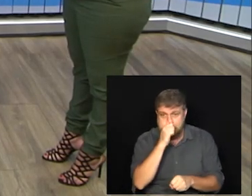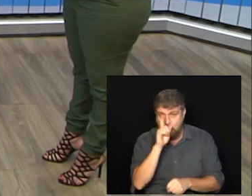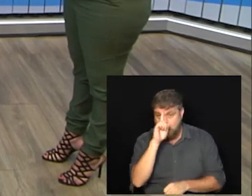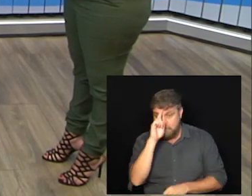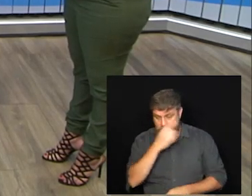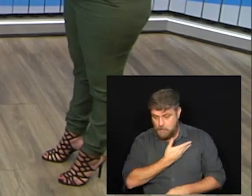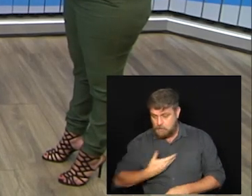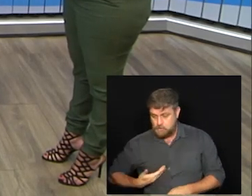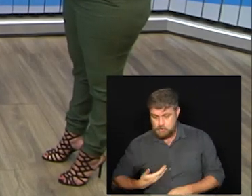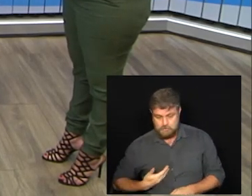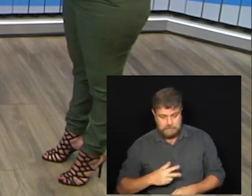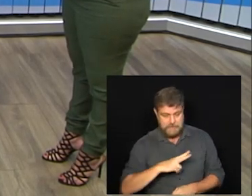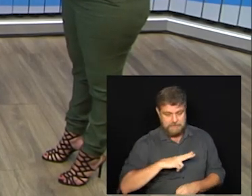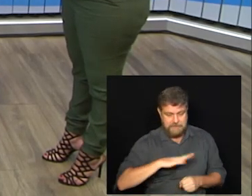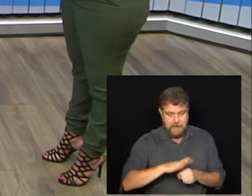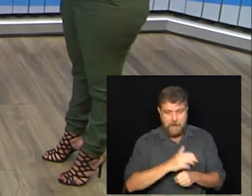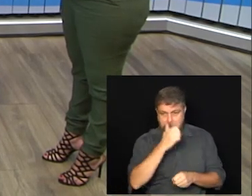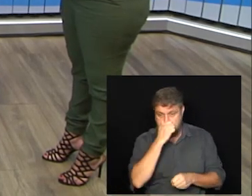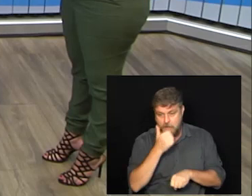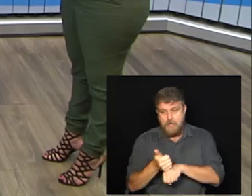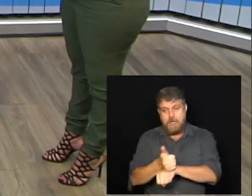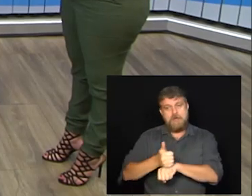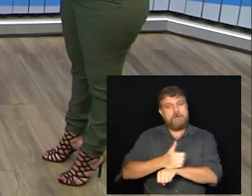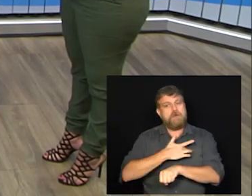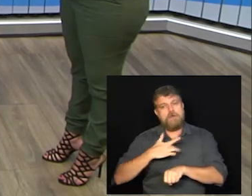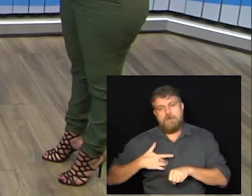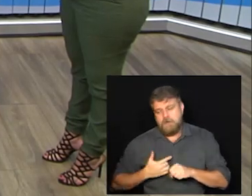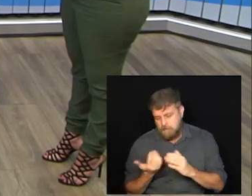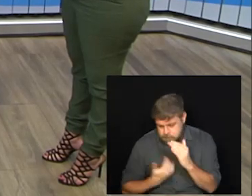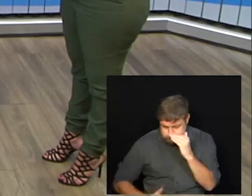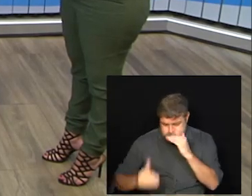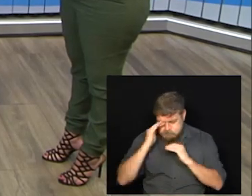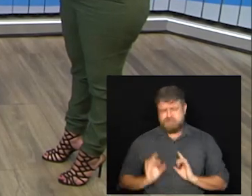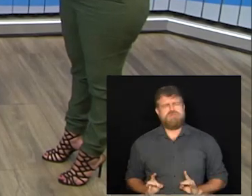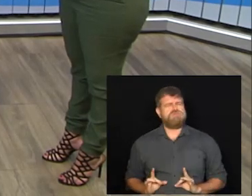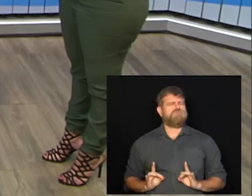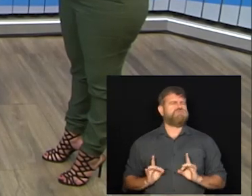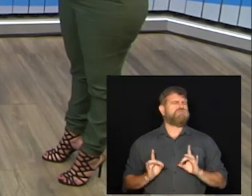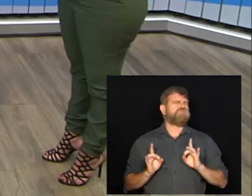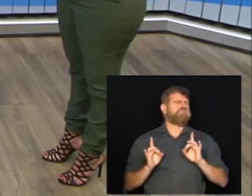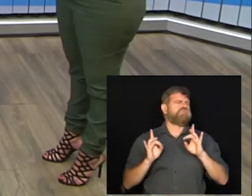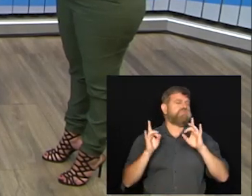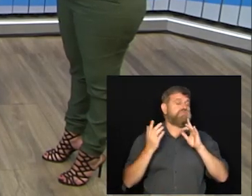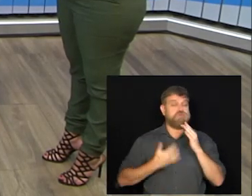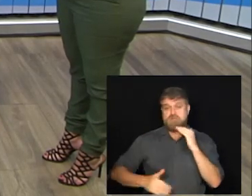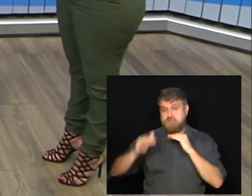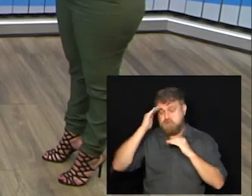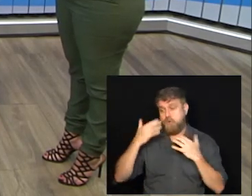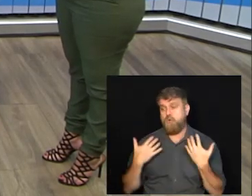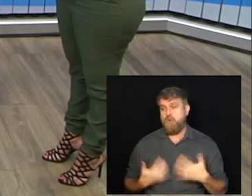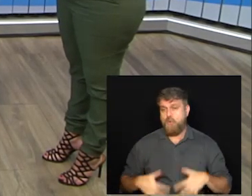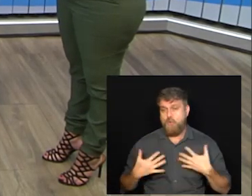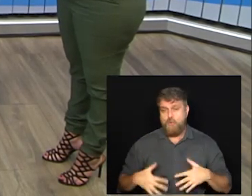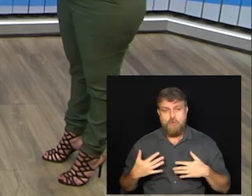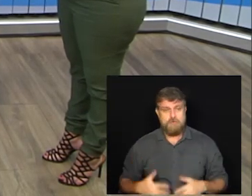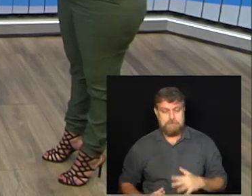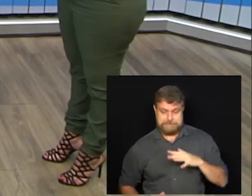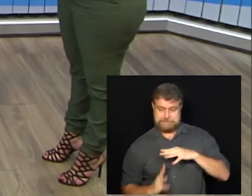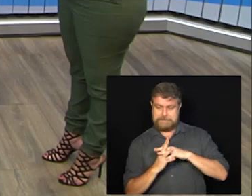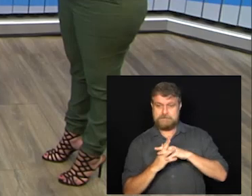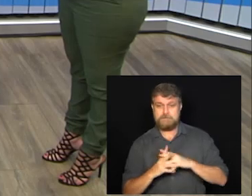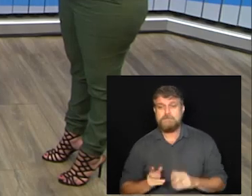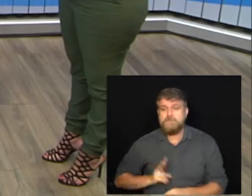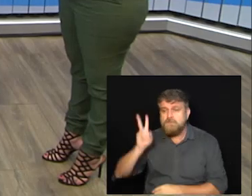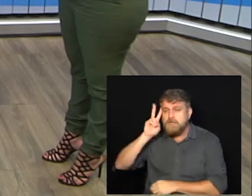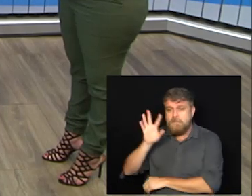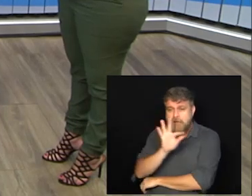privados abarrotados. E os profissionais de saúde chegando num limite. No tempo, inclusive, lembrando que a prefeitura fez